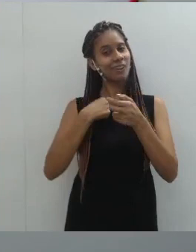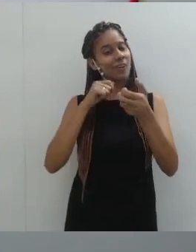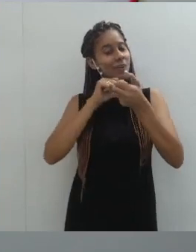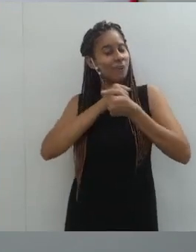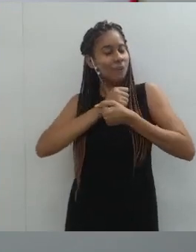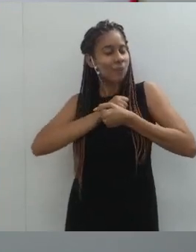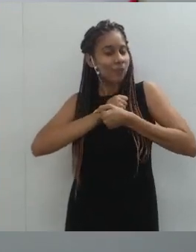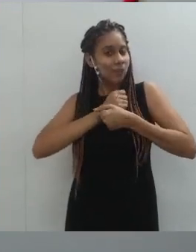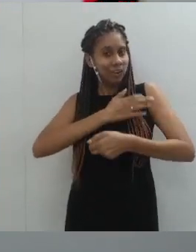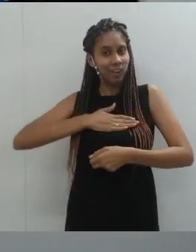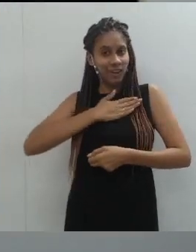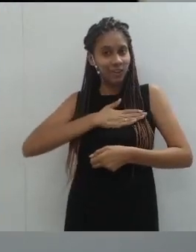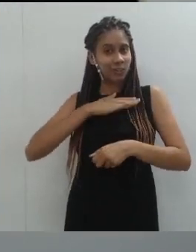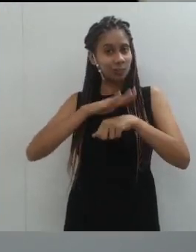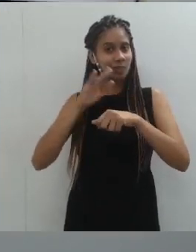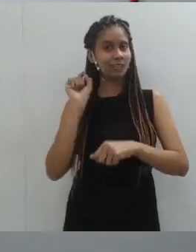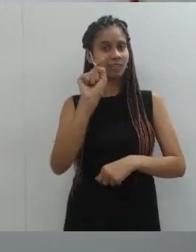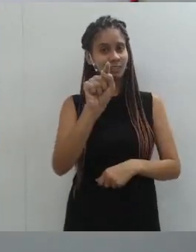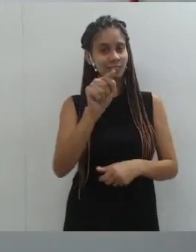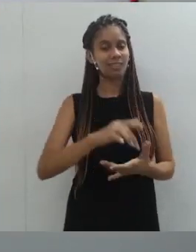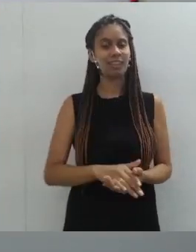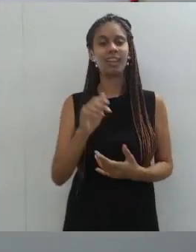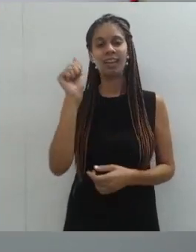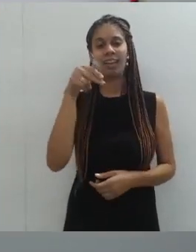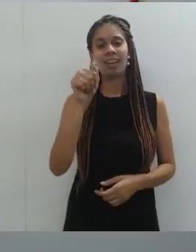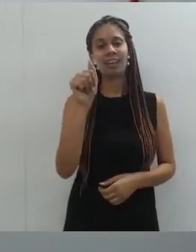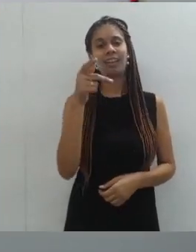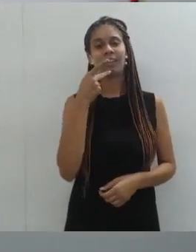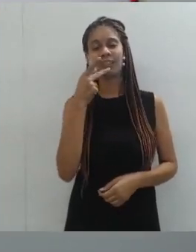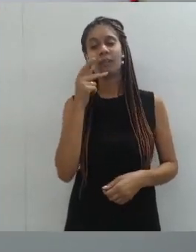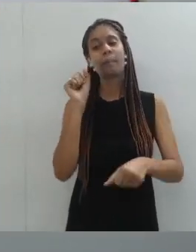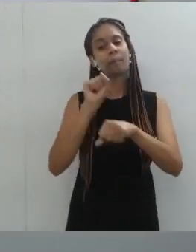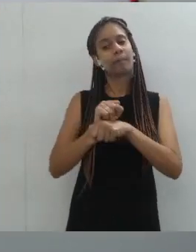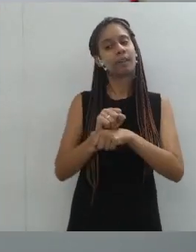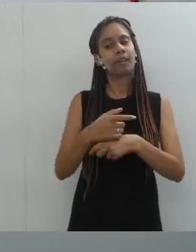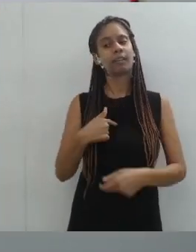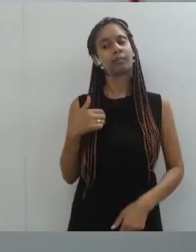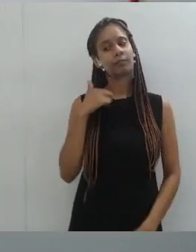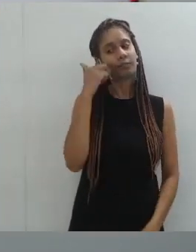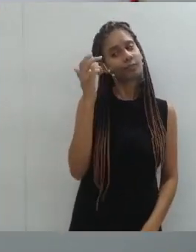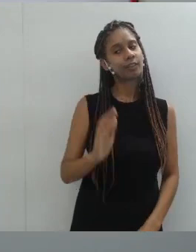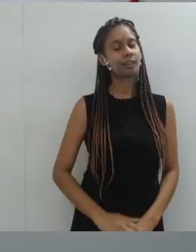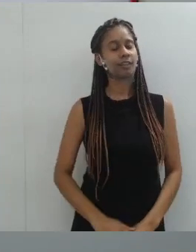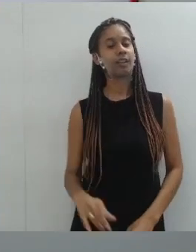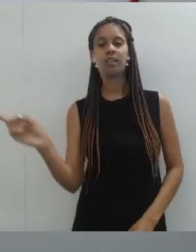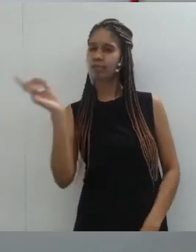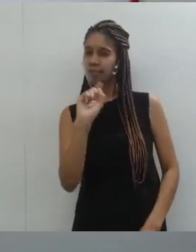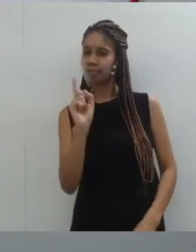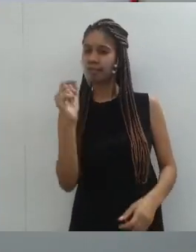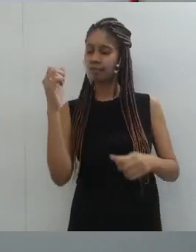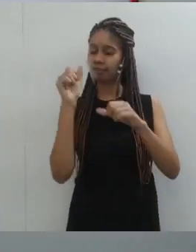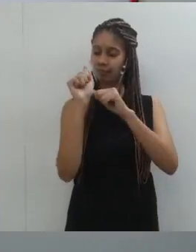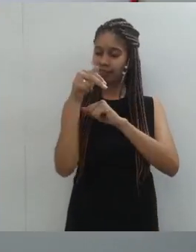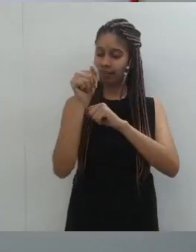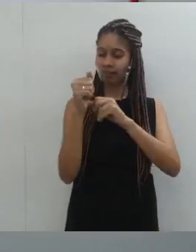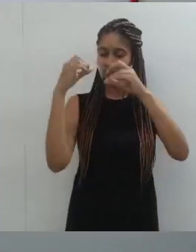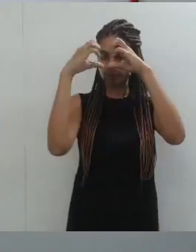que bacana. Aí a Ana está dizendo aqui no meu ouvido, para com isso, menino, tá fazendo passar vergonha. Não, Ana, não.